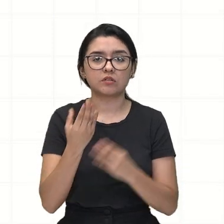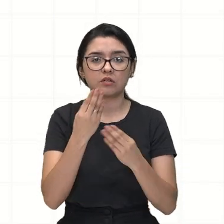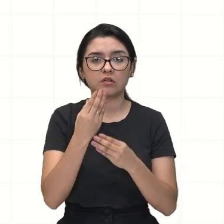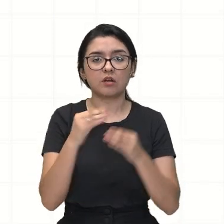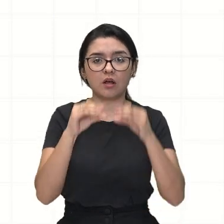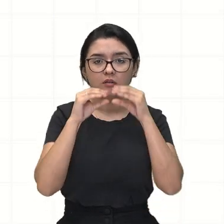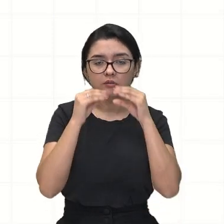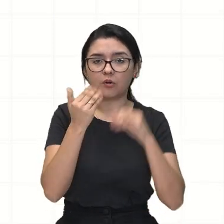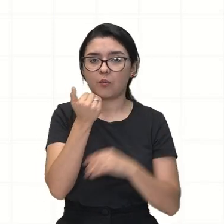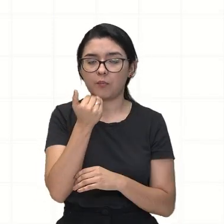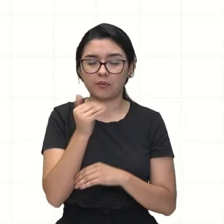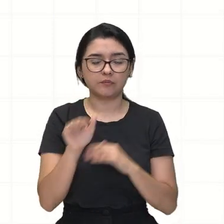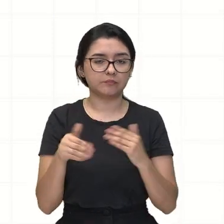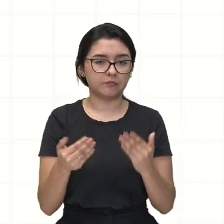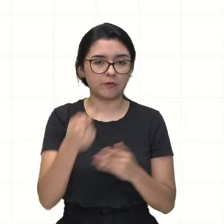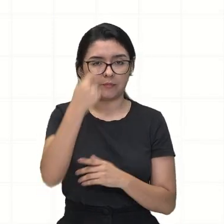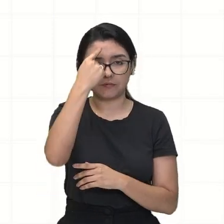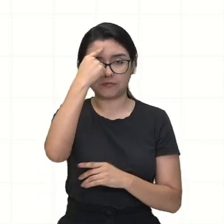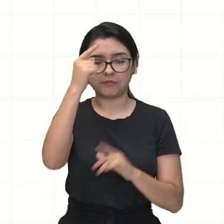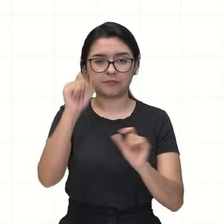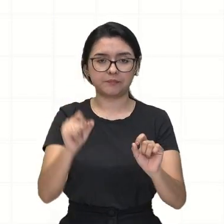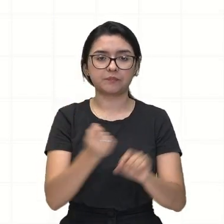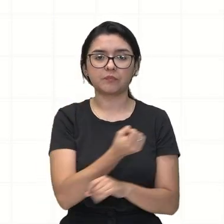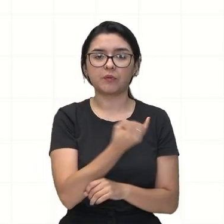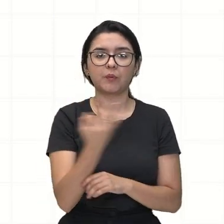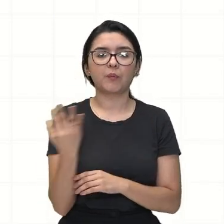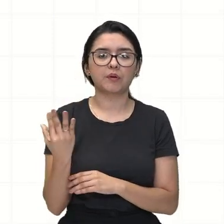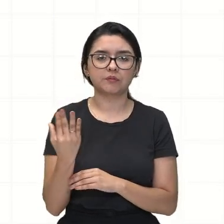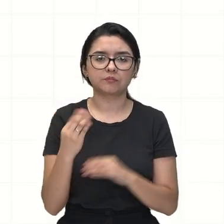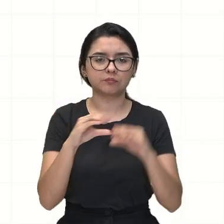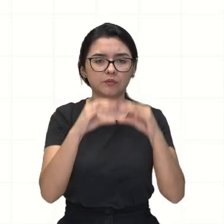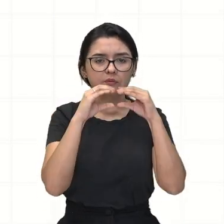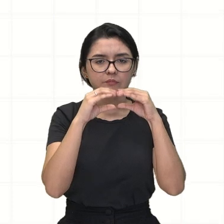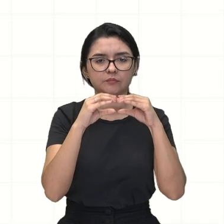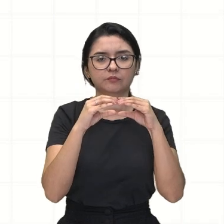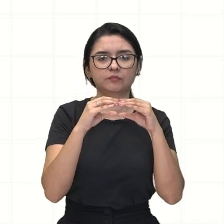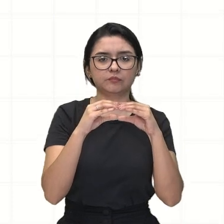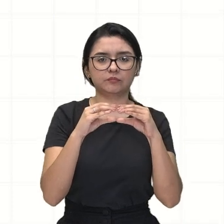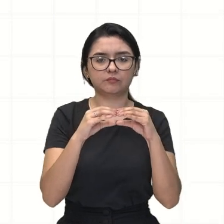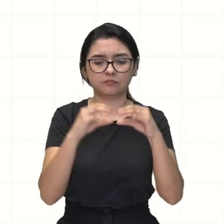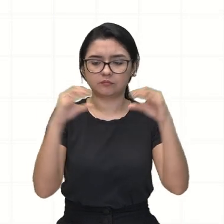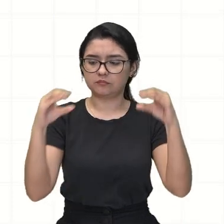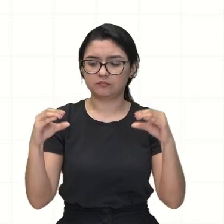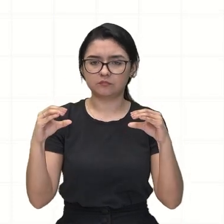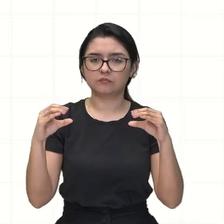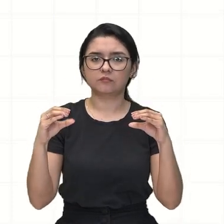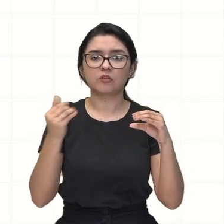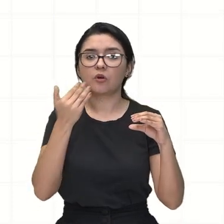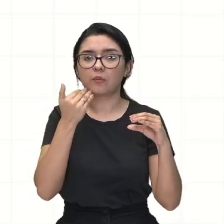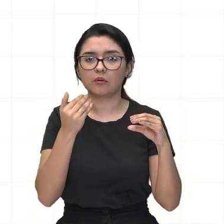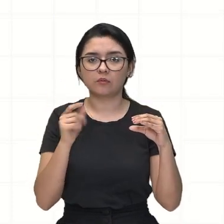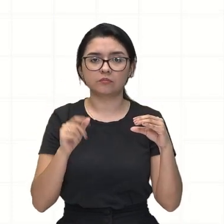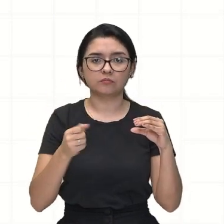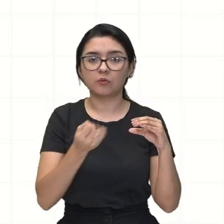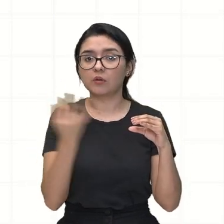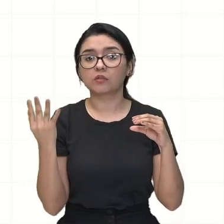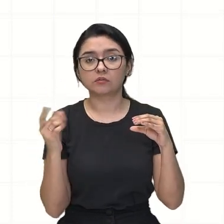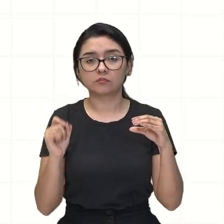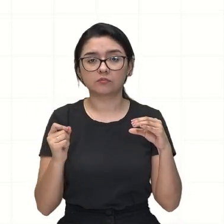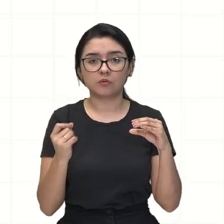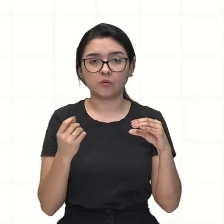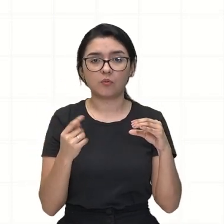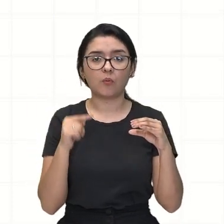pessoal, se a gente pensar assim, ó, quantas partes o cliente comeu? Ele comeu